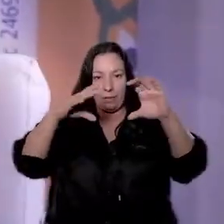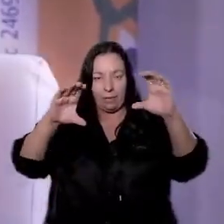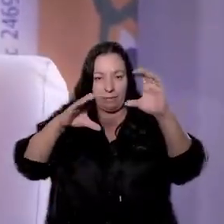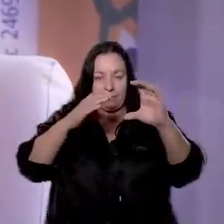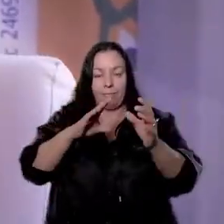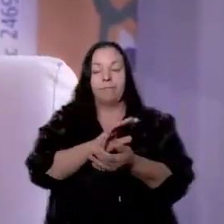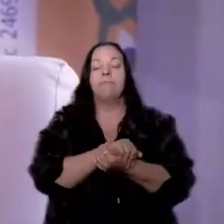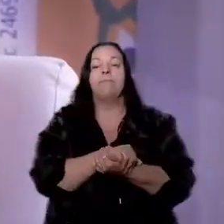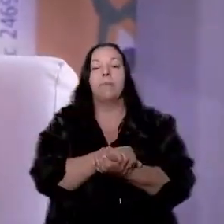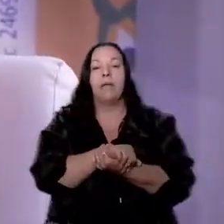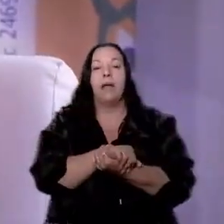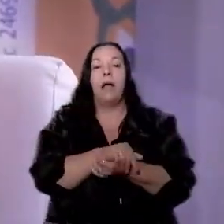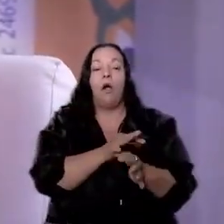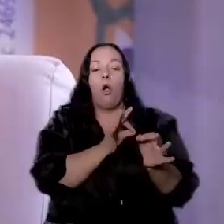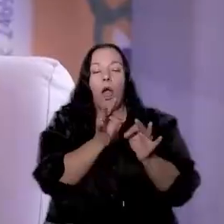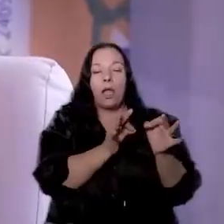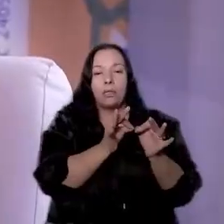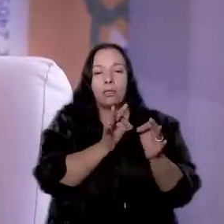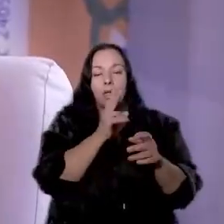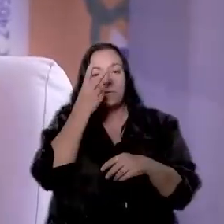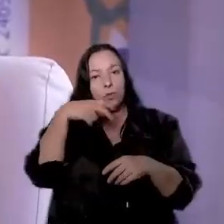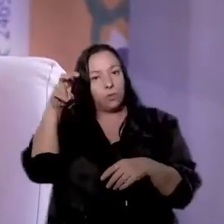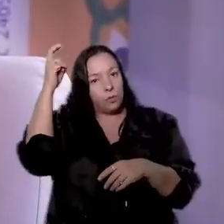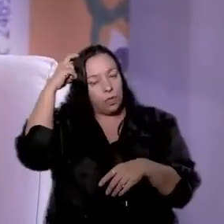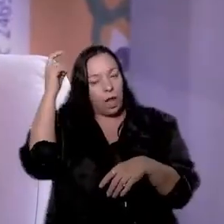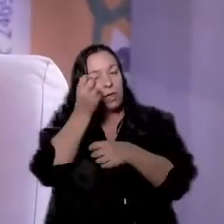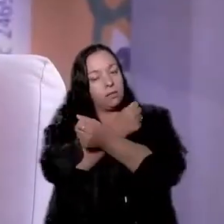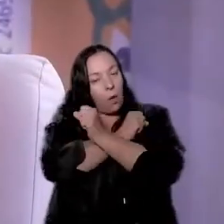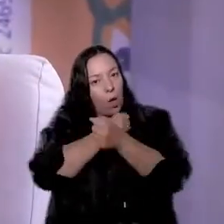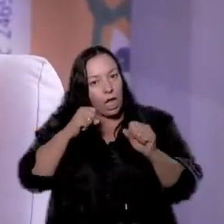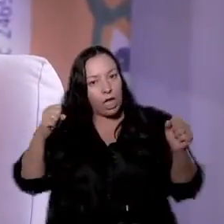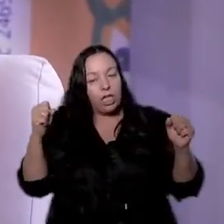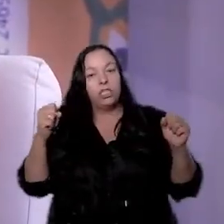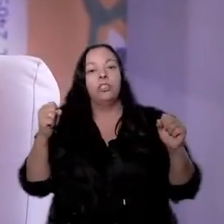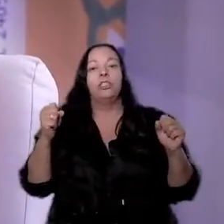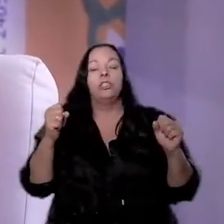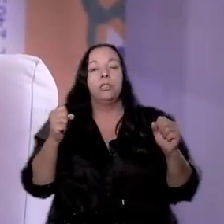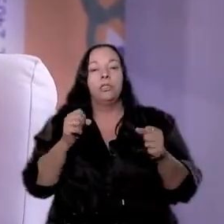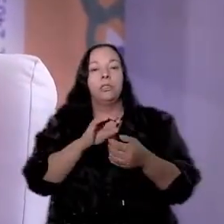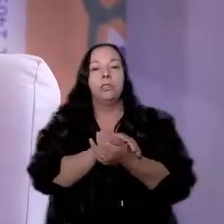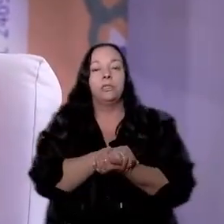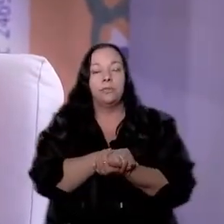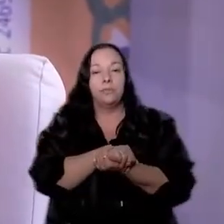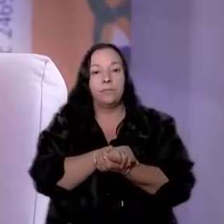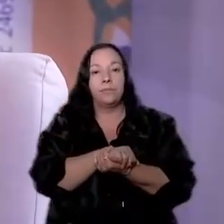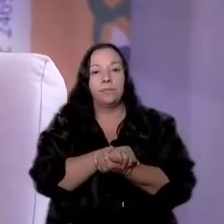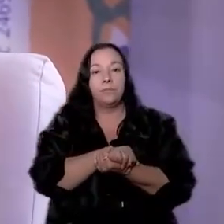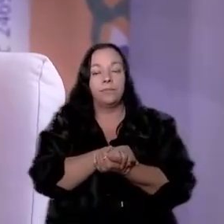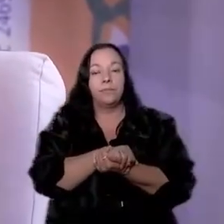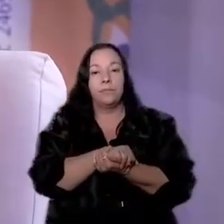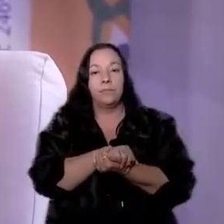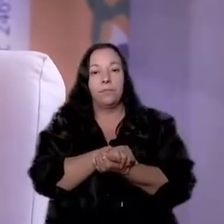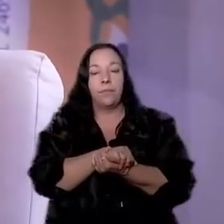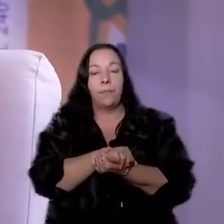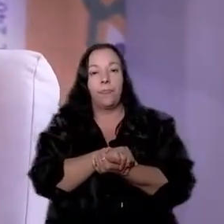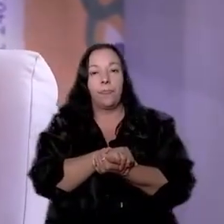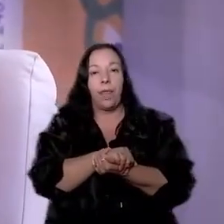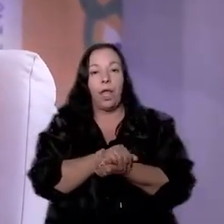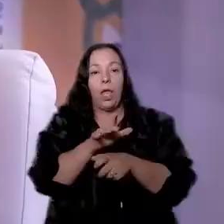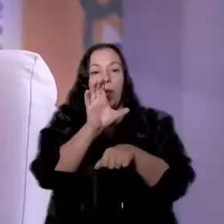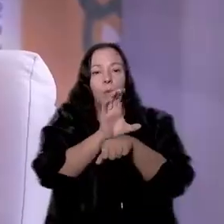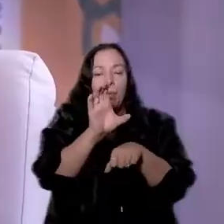para organizações culturais que são grandes, e realmente, e por outro lado, dou muita